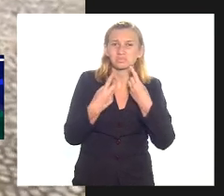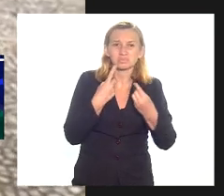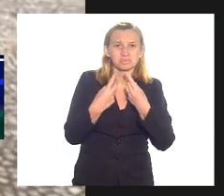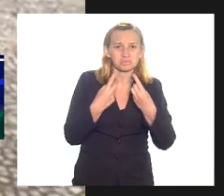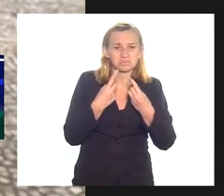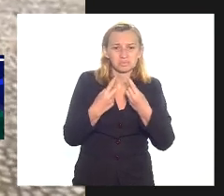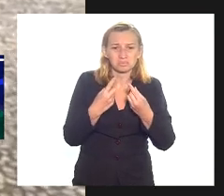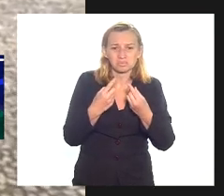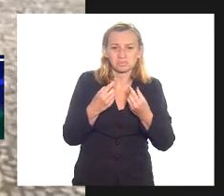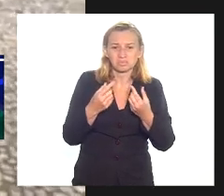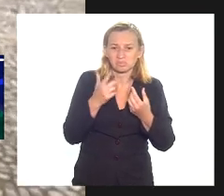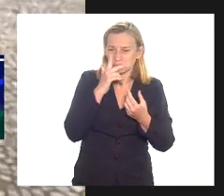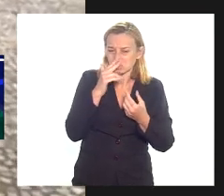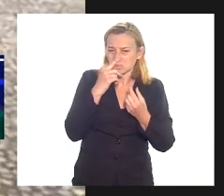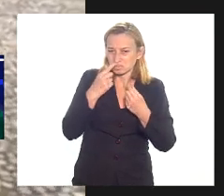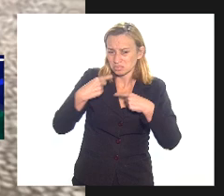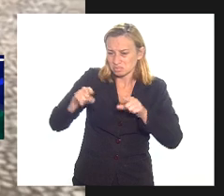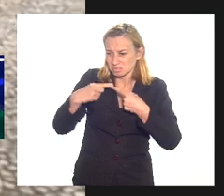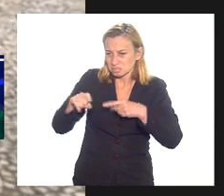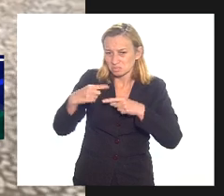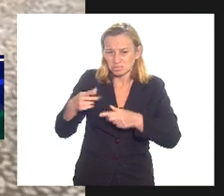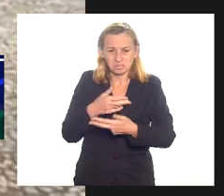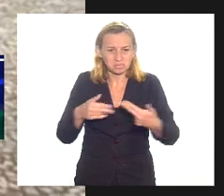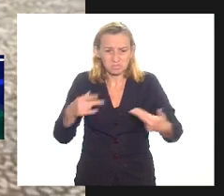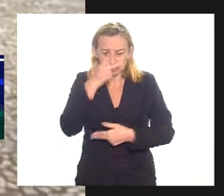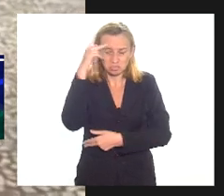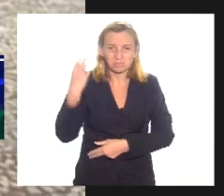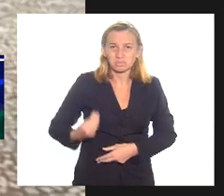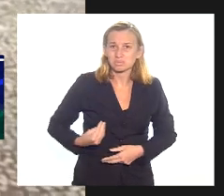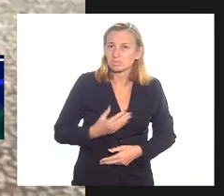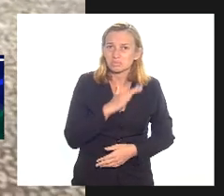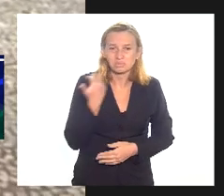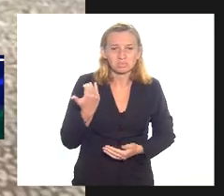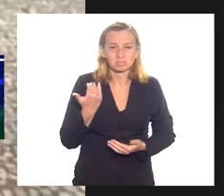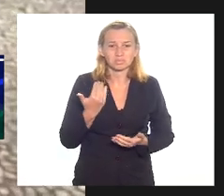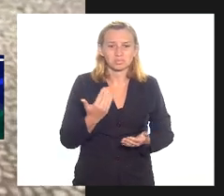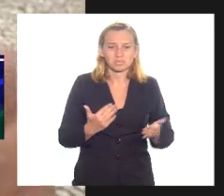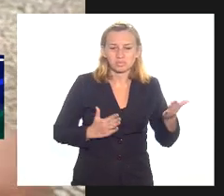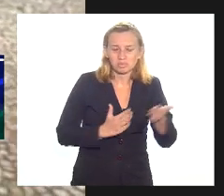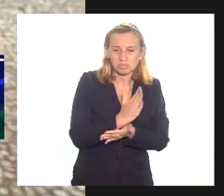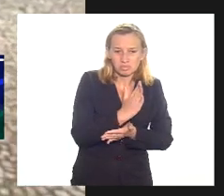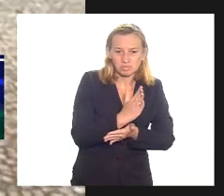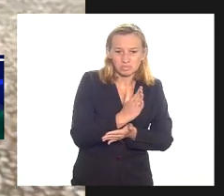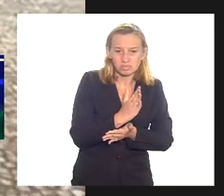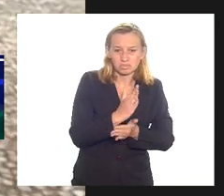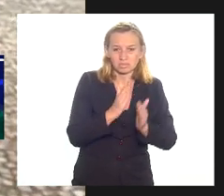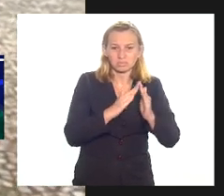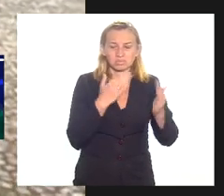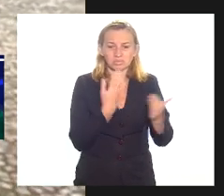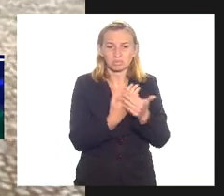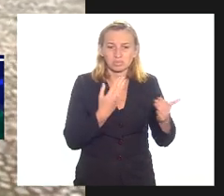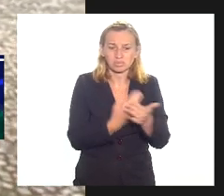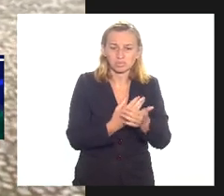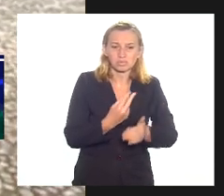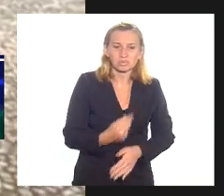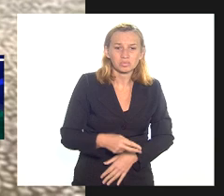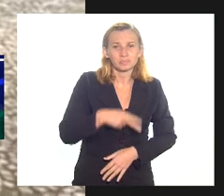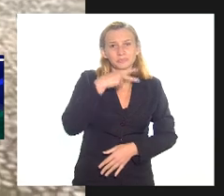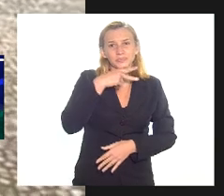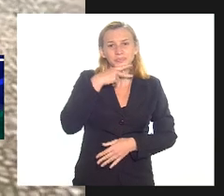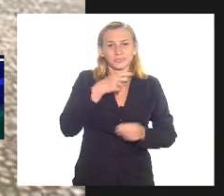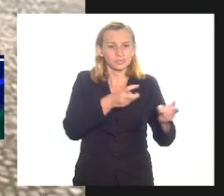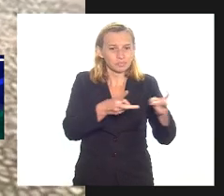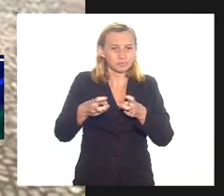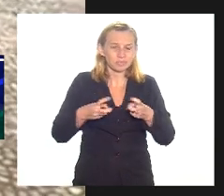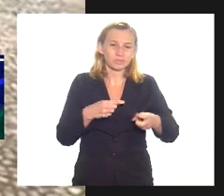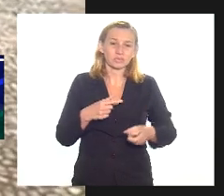uma provocação nesse momento que milhares de vidas estão se perdendo? Querer aprovar um projeto de escola com partido. Nós estamos observando,